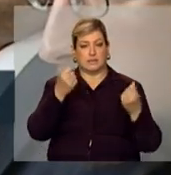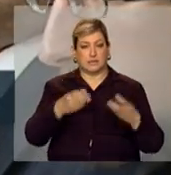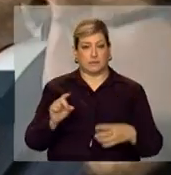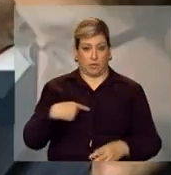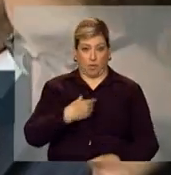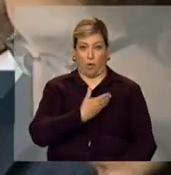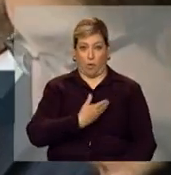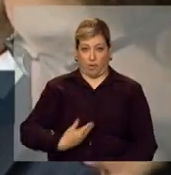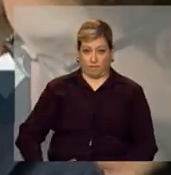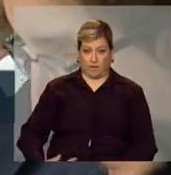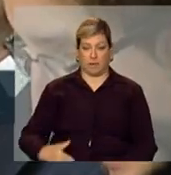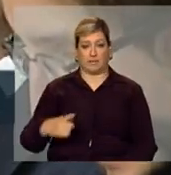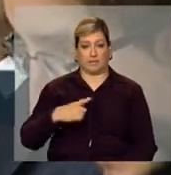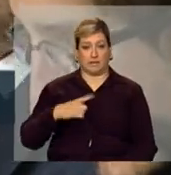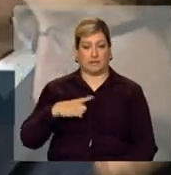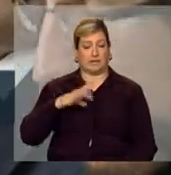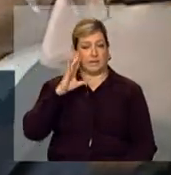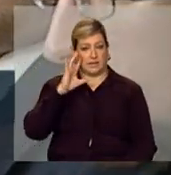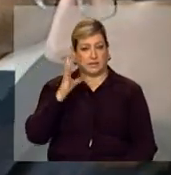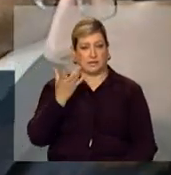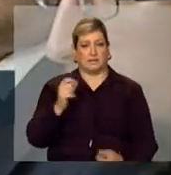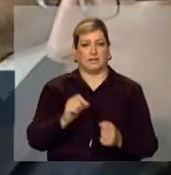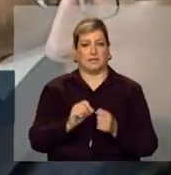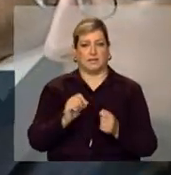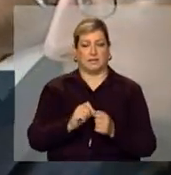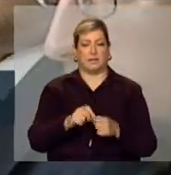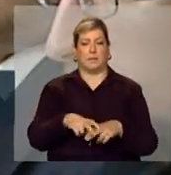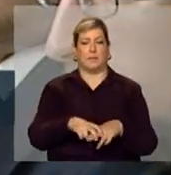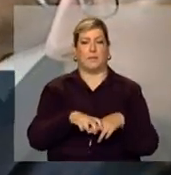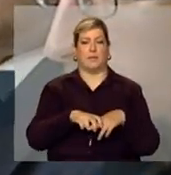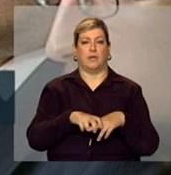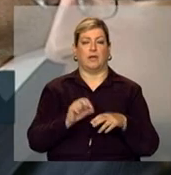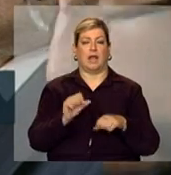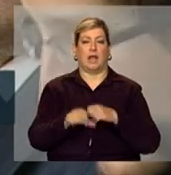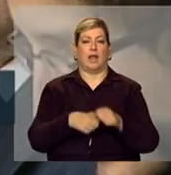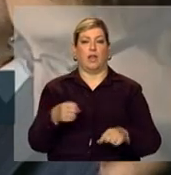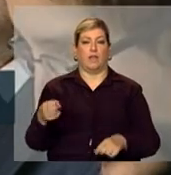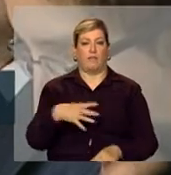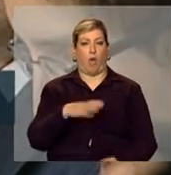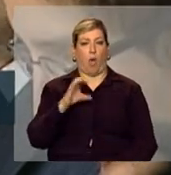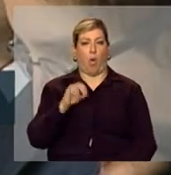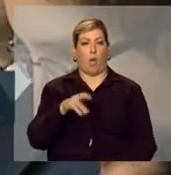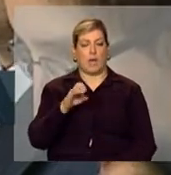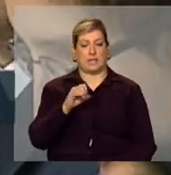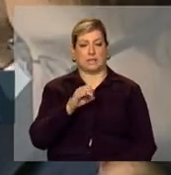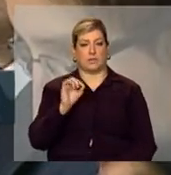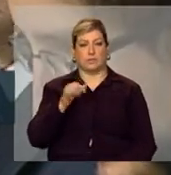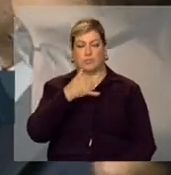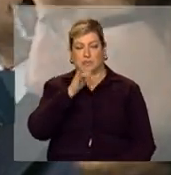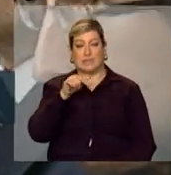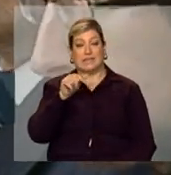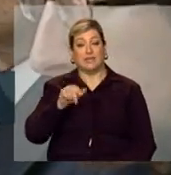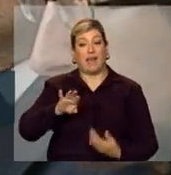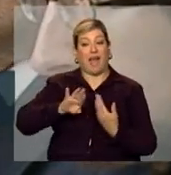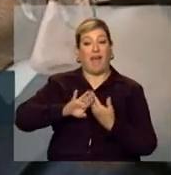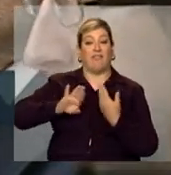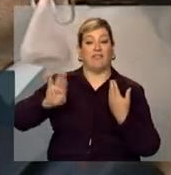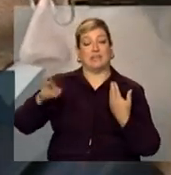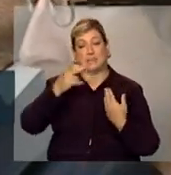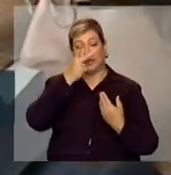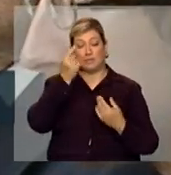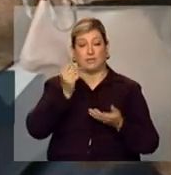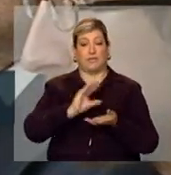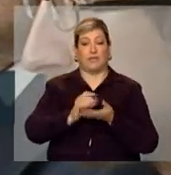criticado por ter sido muito intervencionista principalmente no episódio da Renovação das concessões de energia E isso tem afastado investidores do Brasil